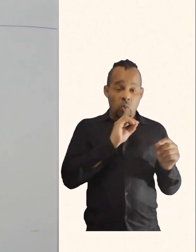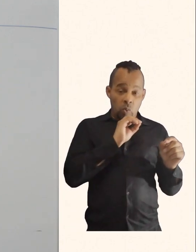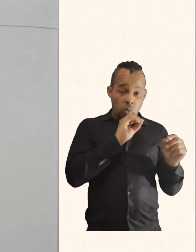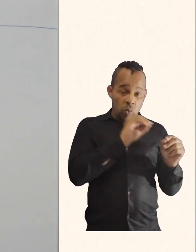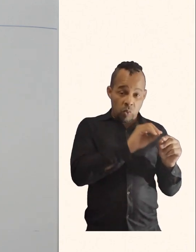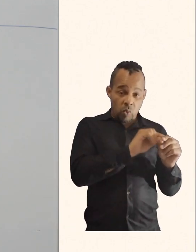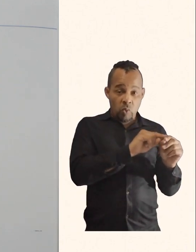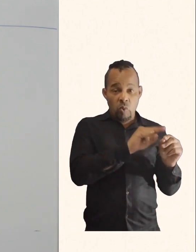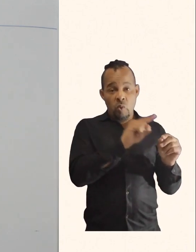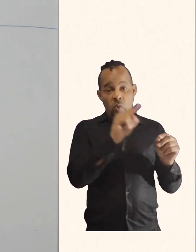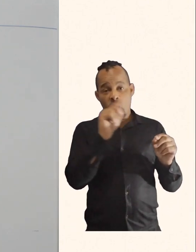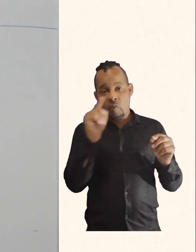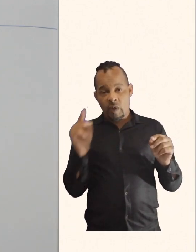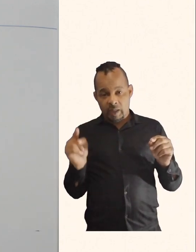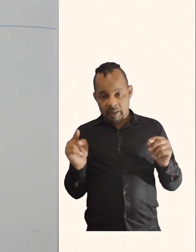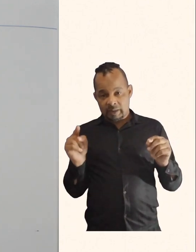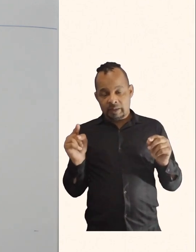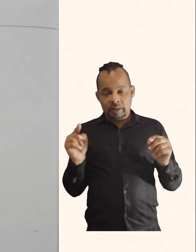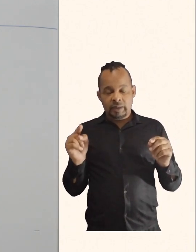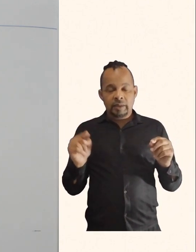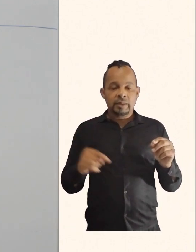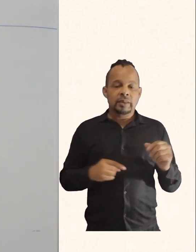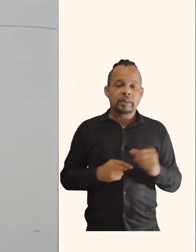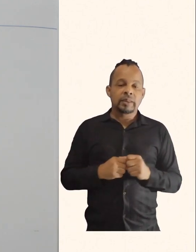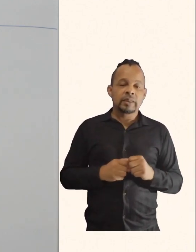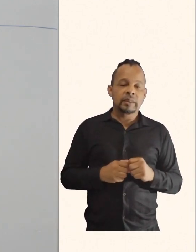estou indo e os pontos de A